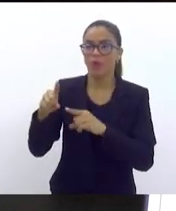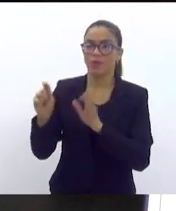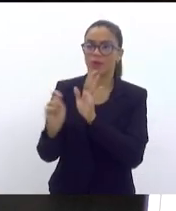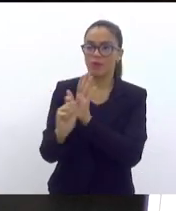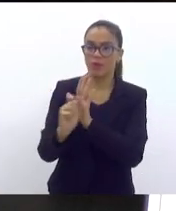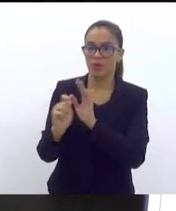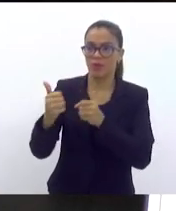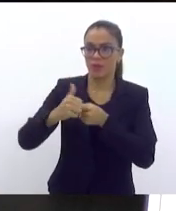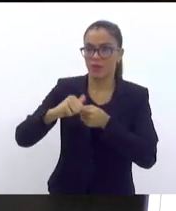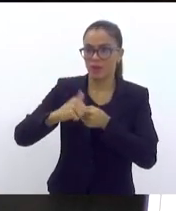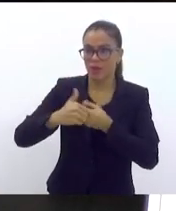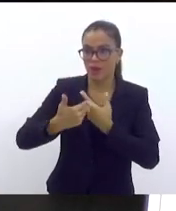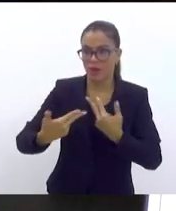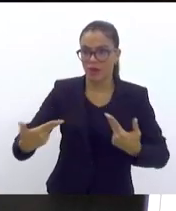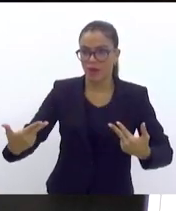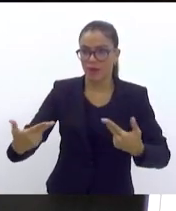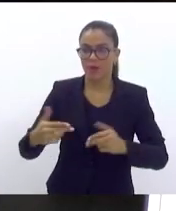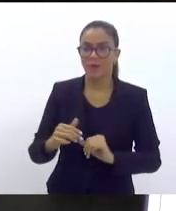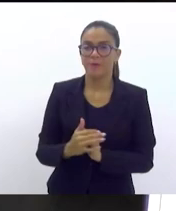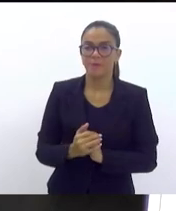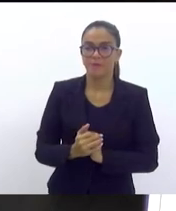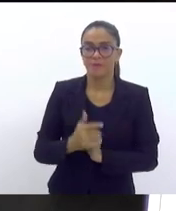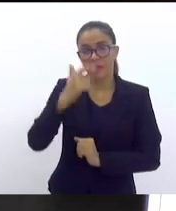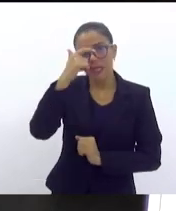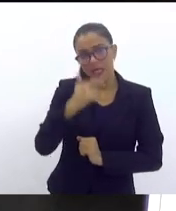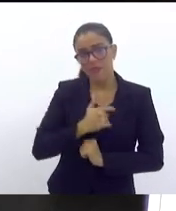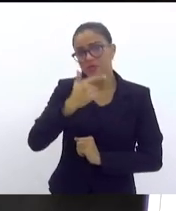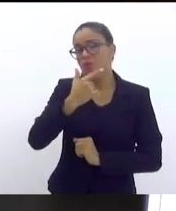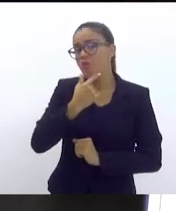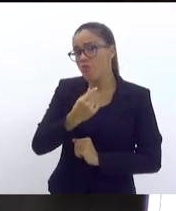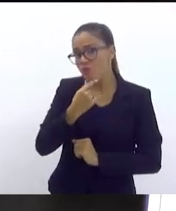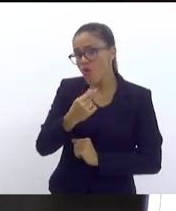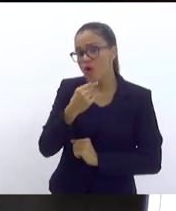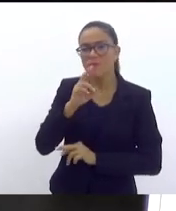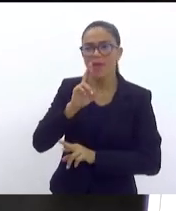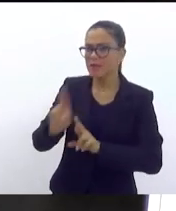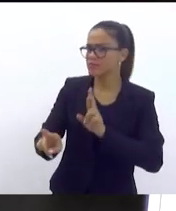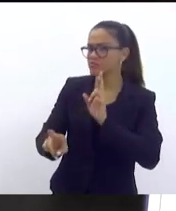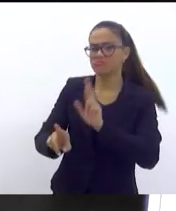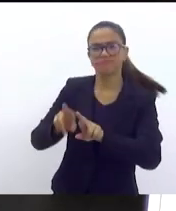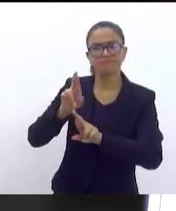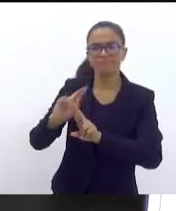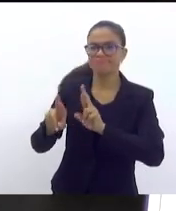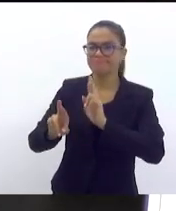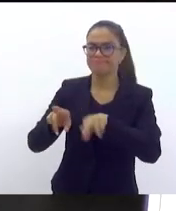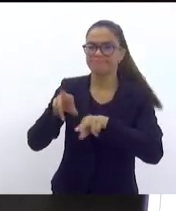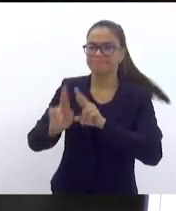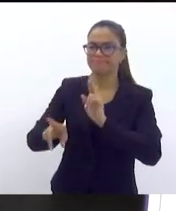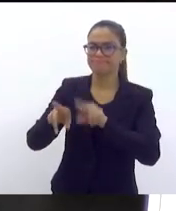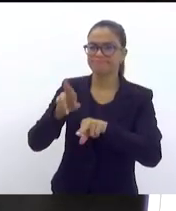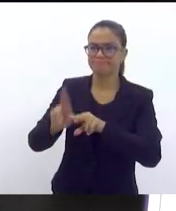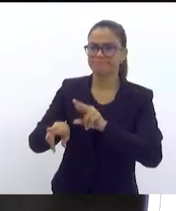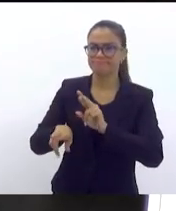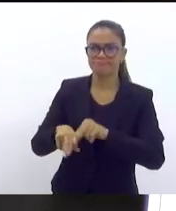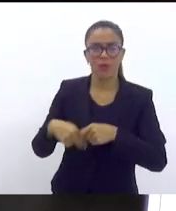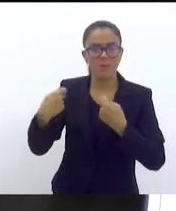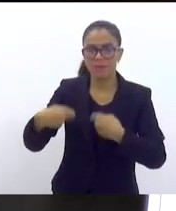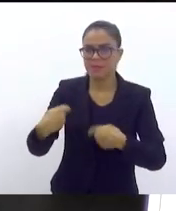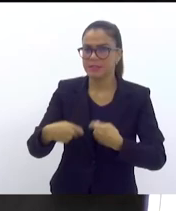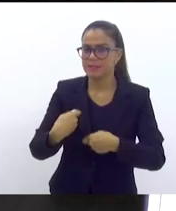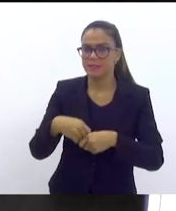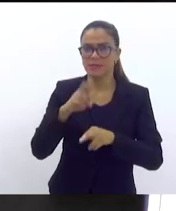muito bem e eu sou um homem de resultado sempre foi a vida inteira foi treinado para obter resultado